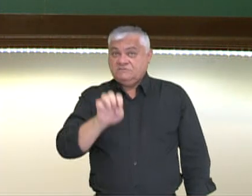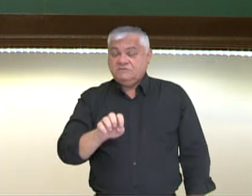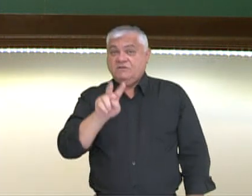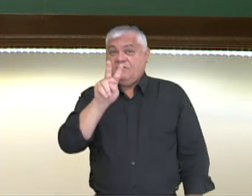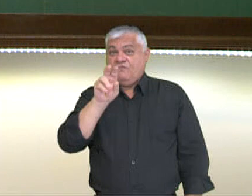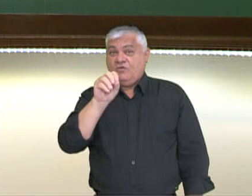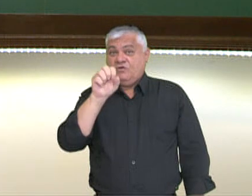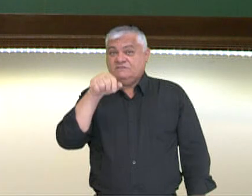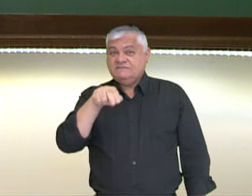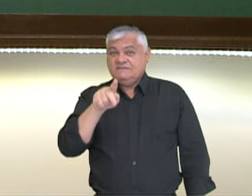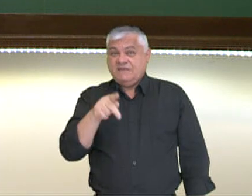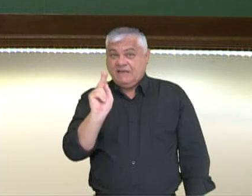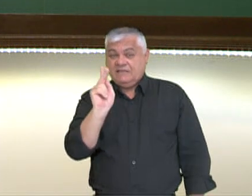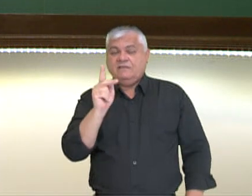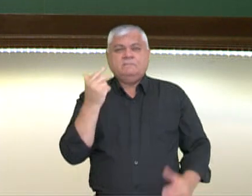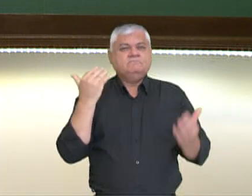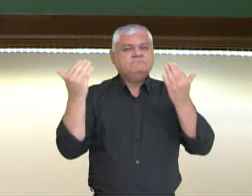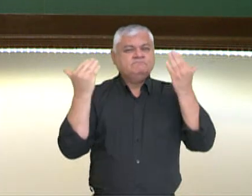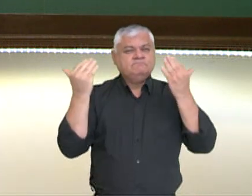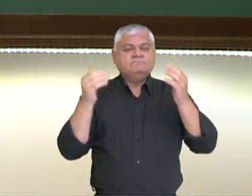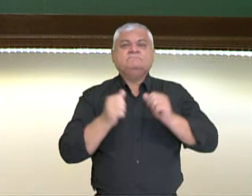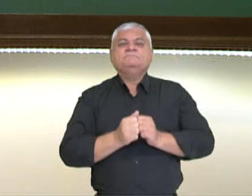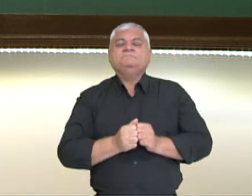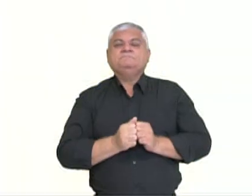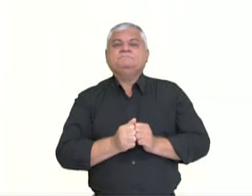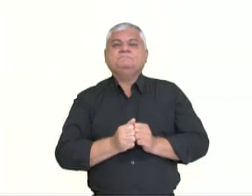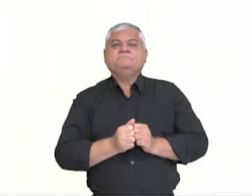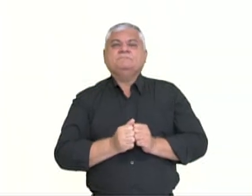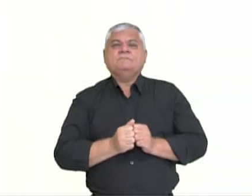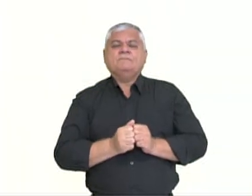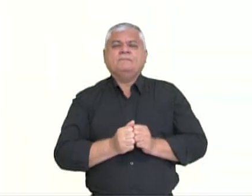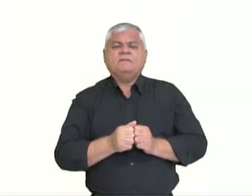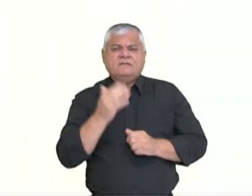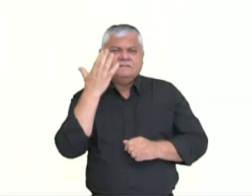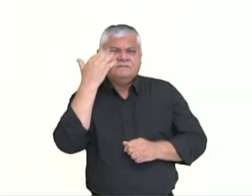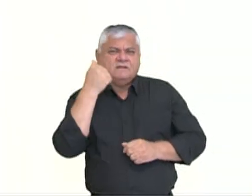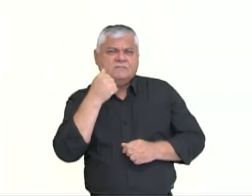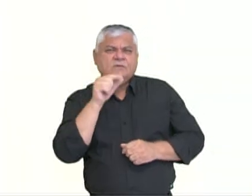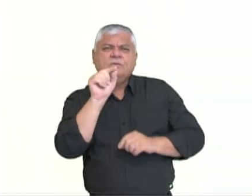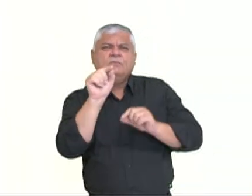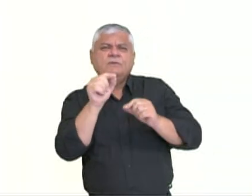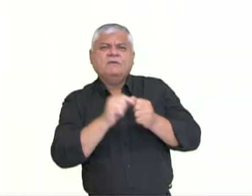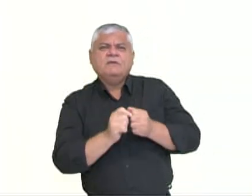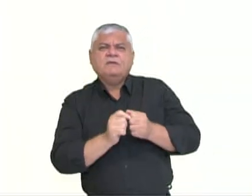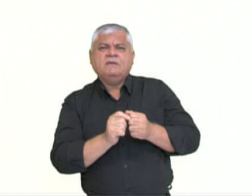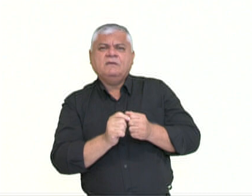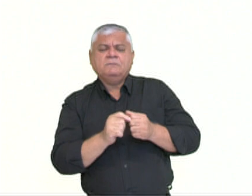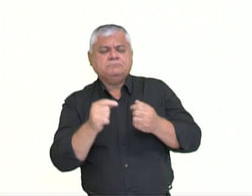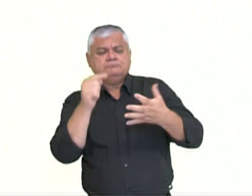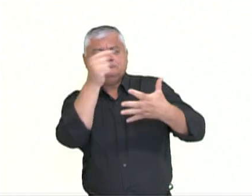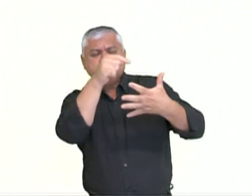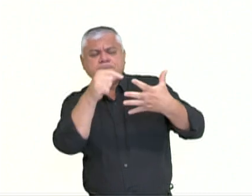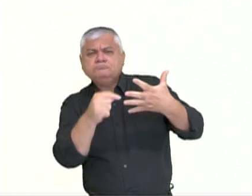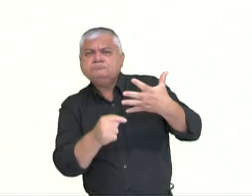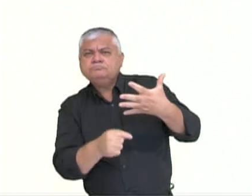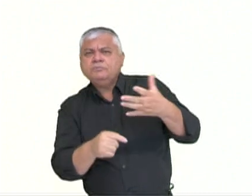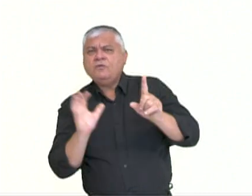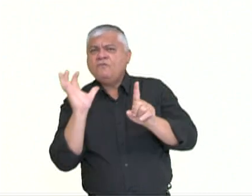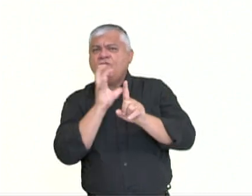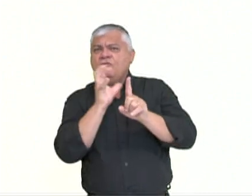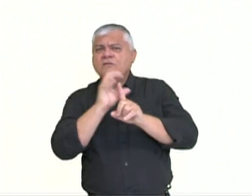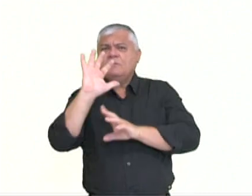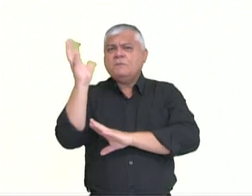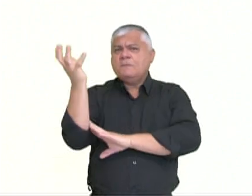essa análise juntos então. Você sabe quais são os fatores que influenciam no